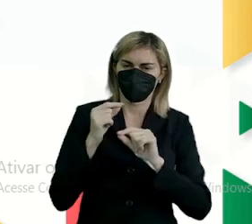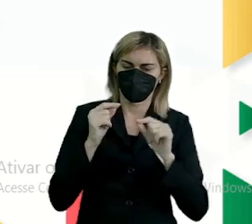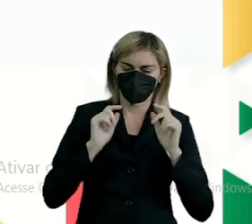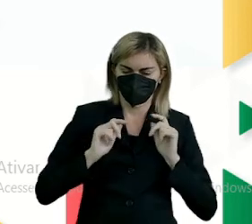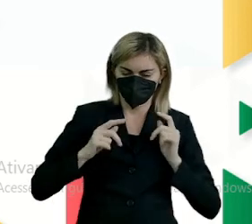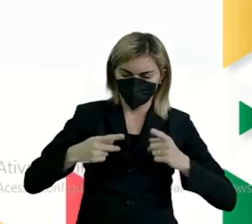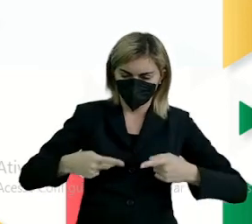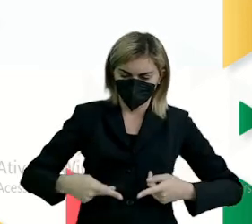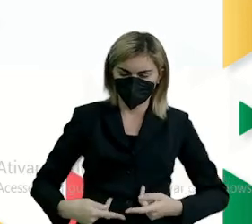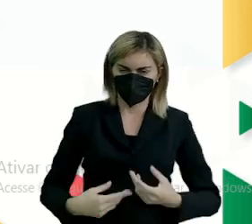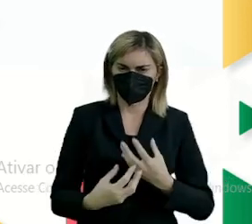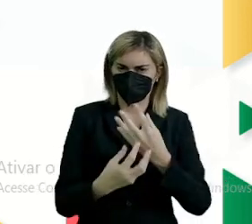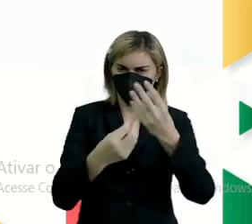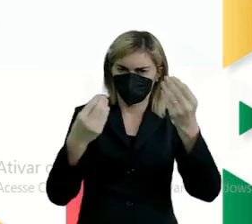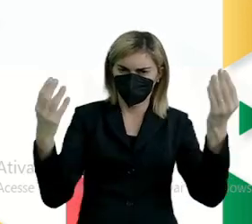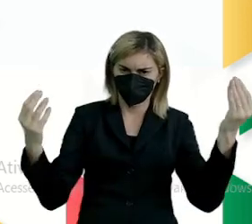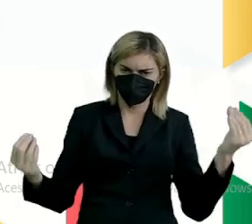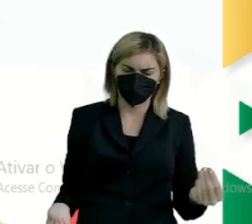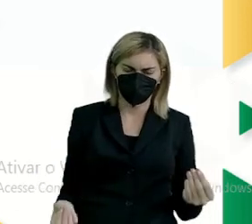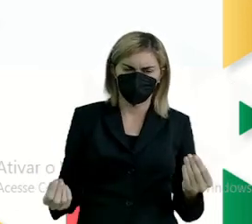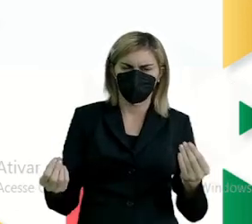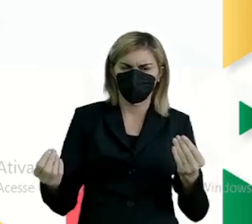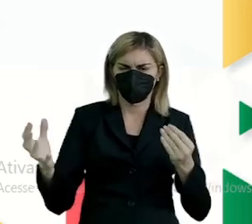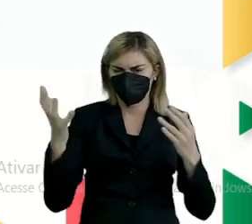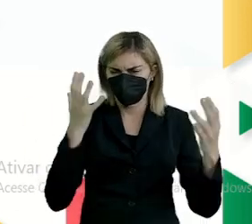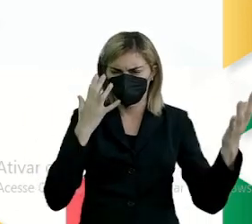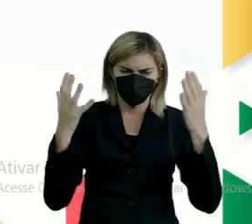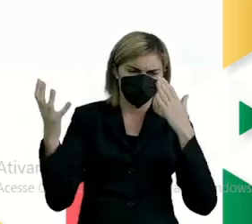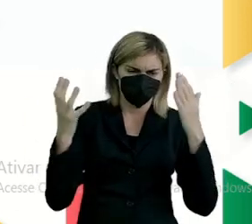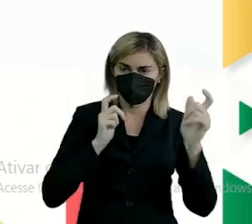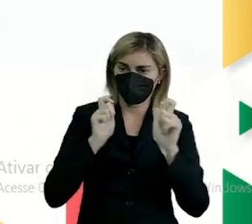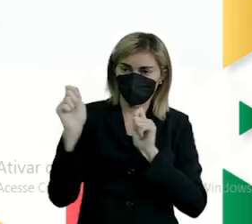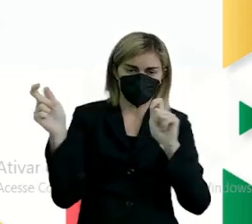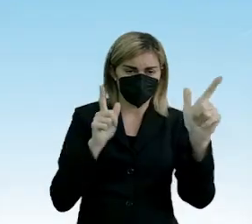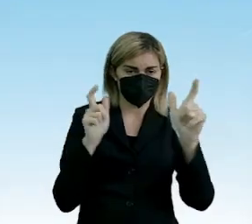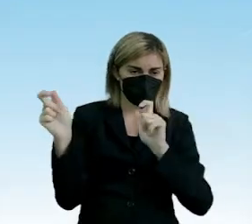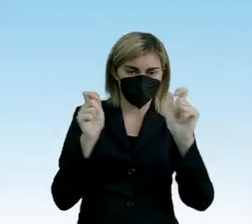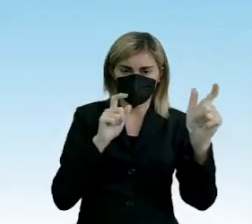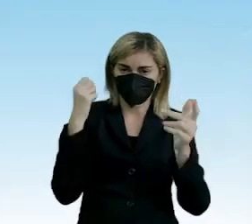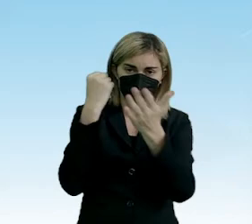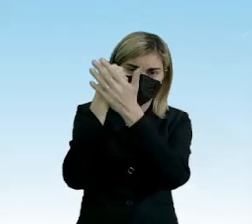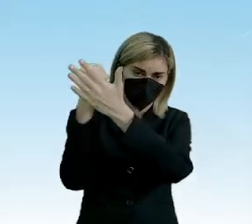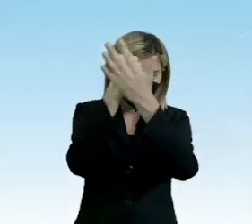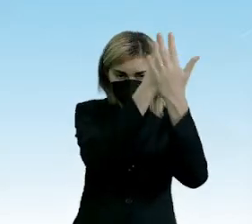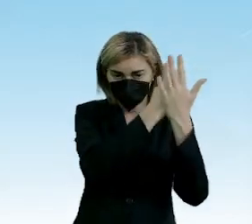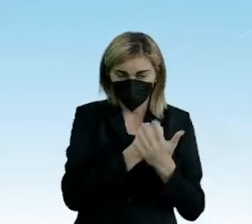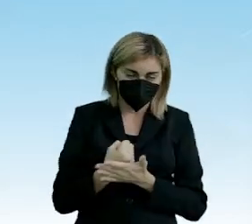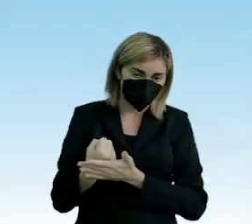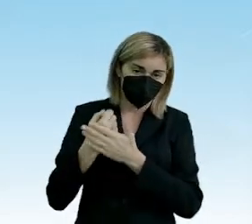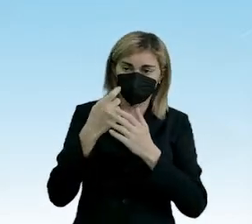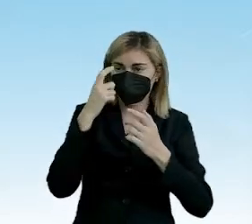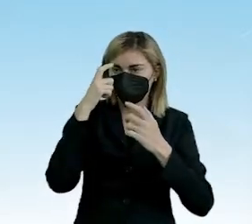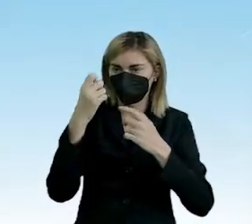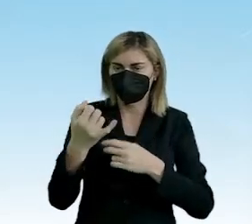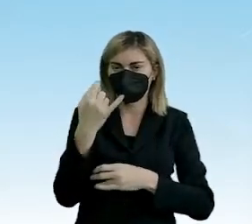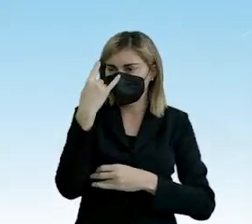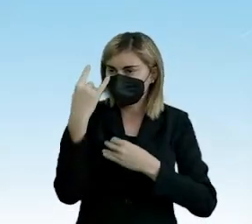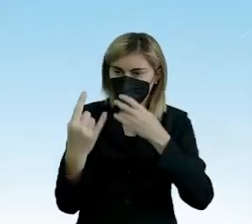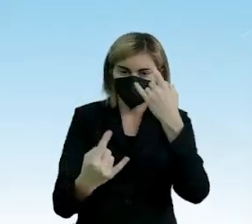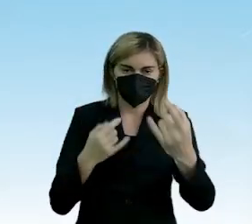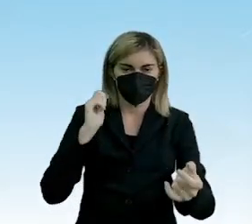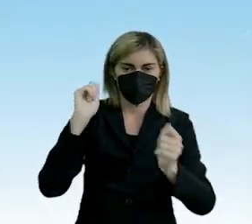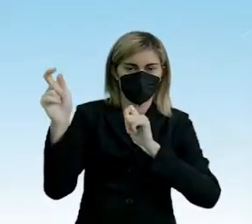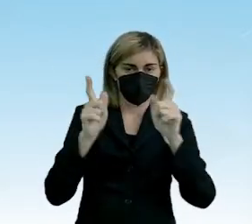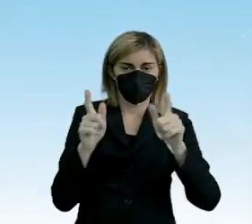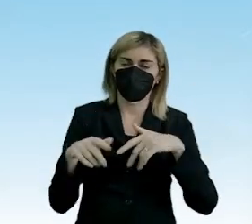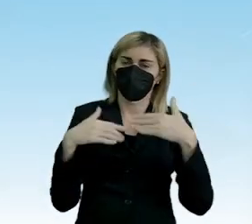humano, que muitas vezes nós somos bombardeados, consumistas, por marcas, certo? A etiqueta. E é isso